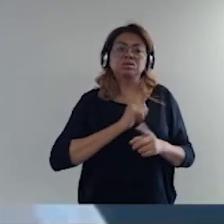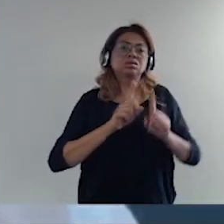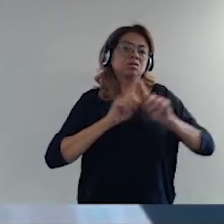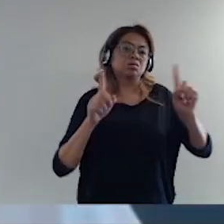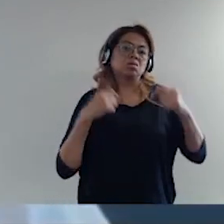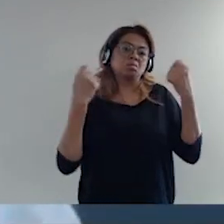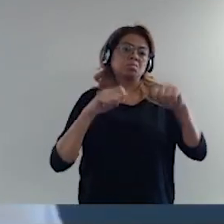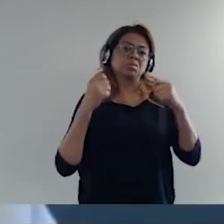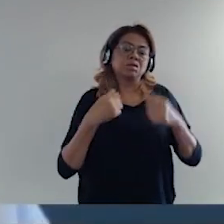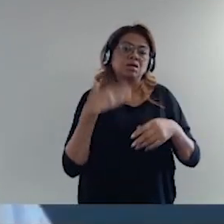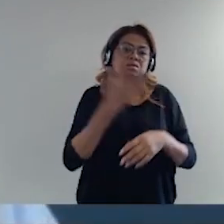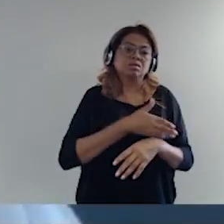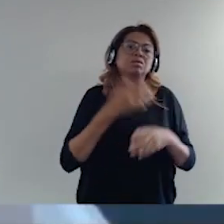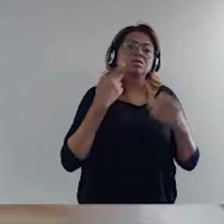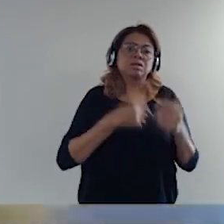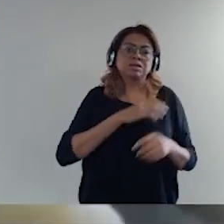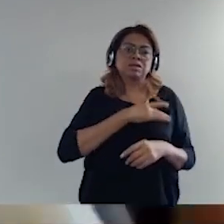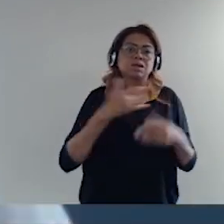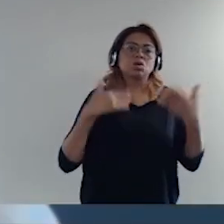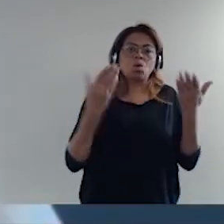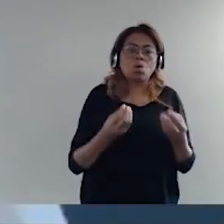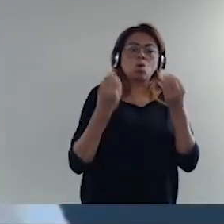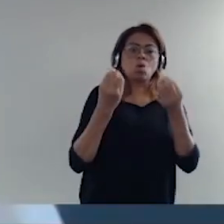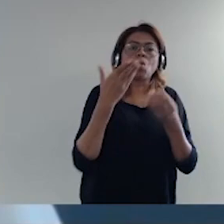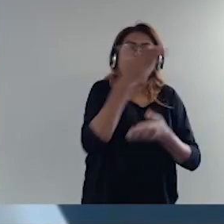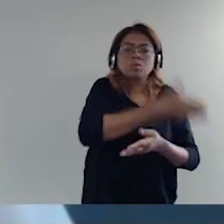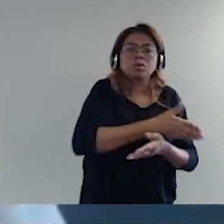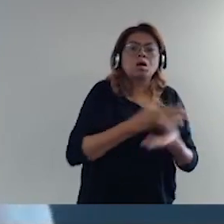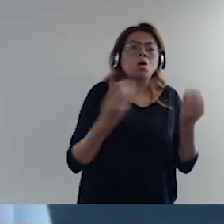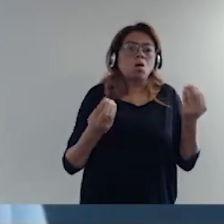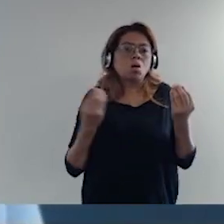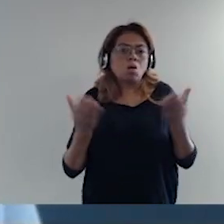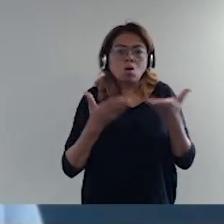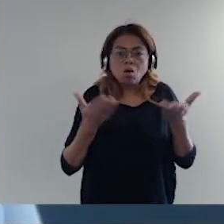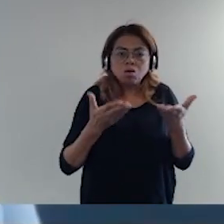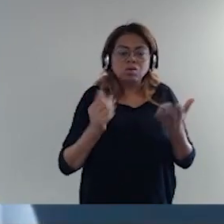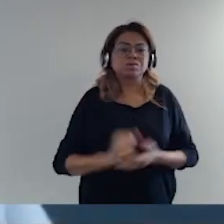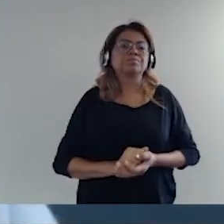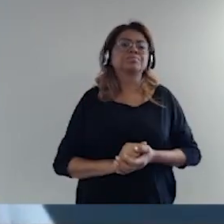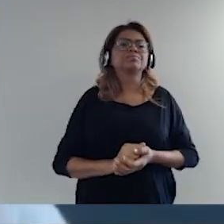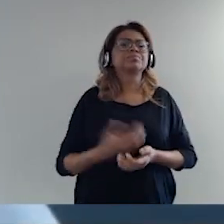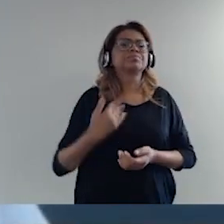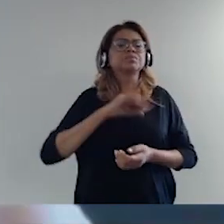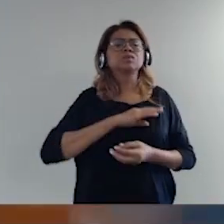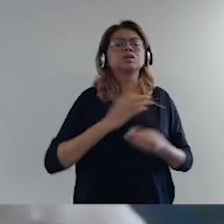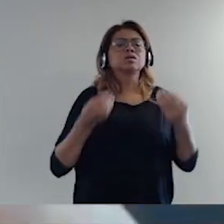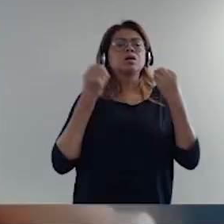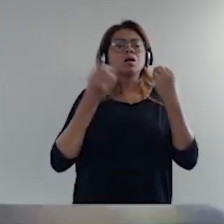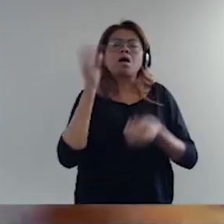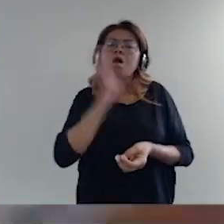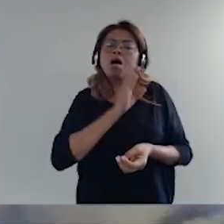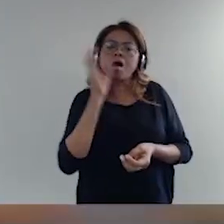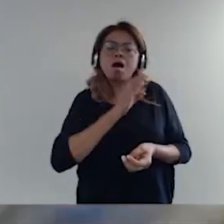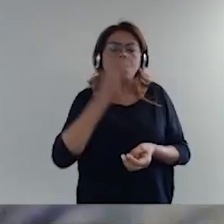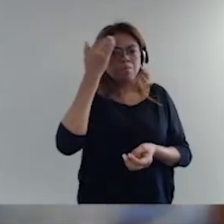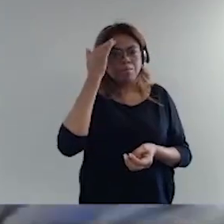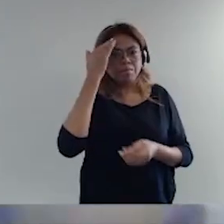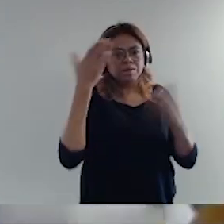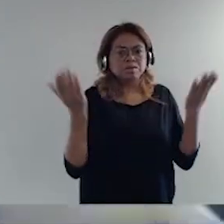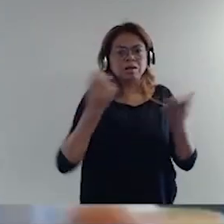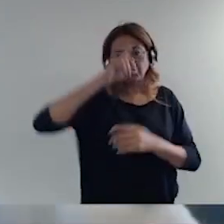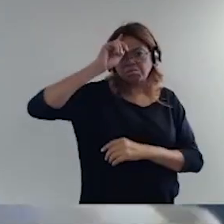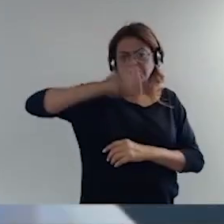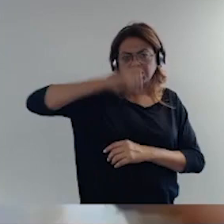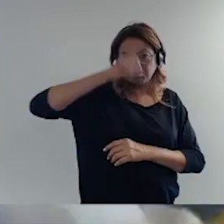estar nessa estado de miséria que temos hoje. Então, rapidamente ela quer